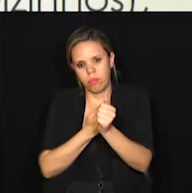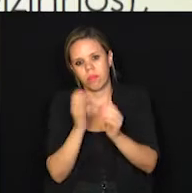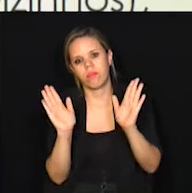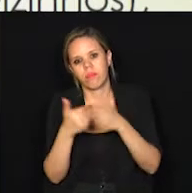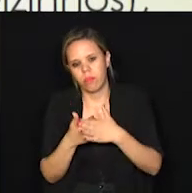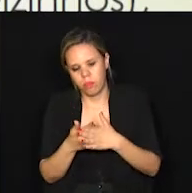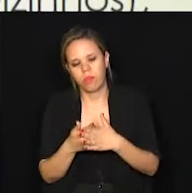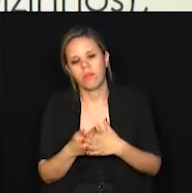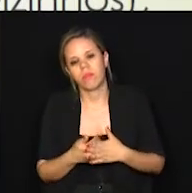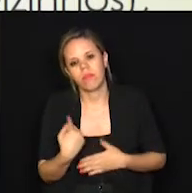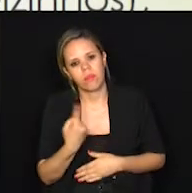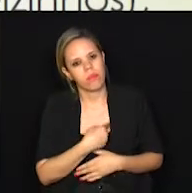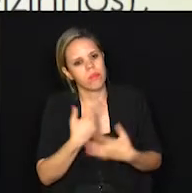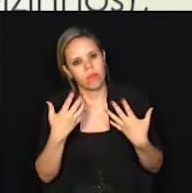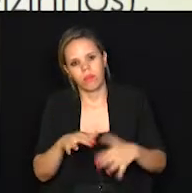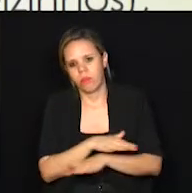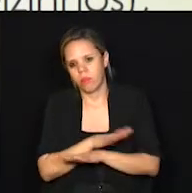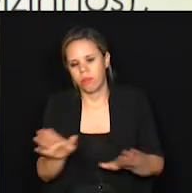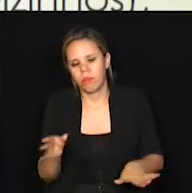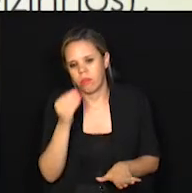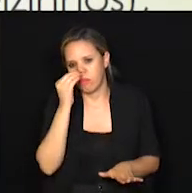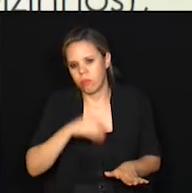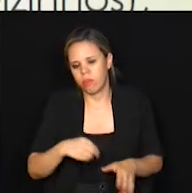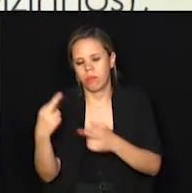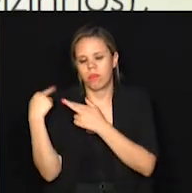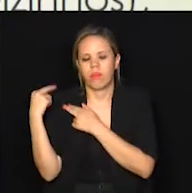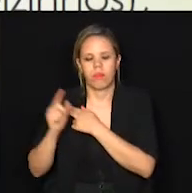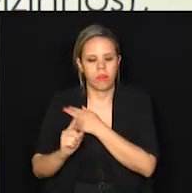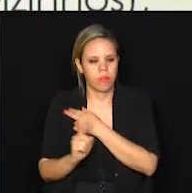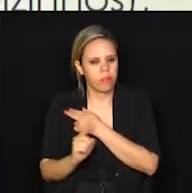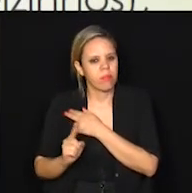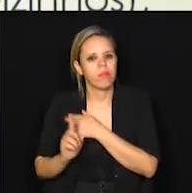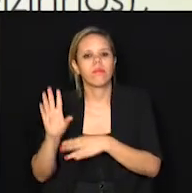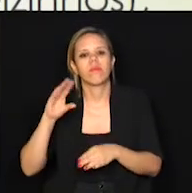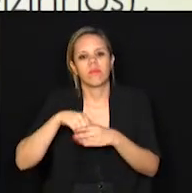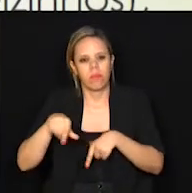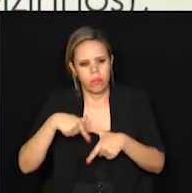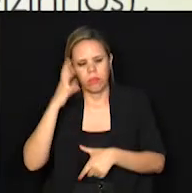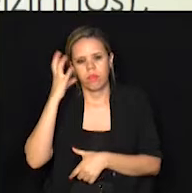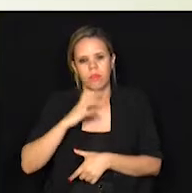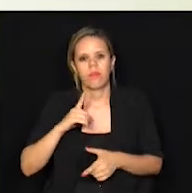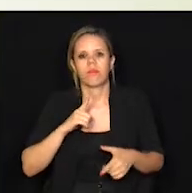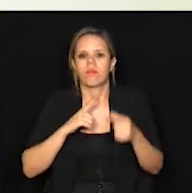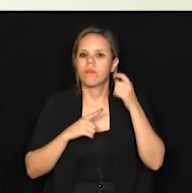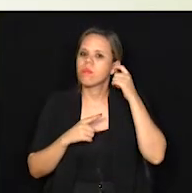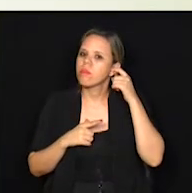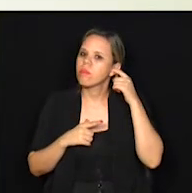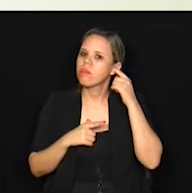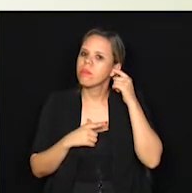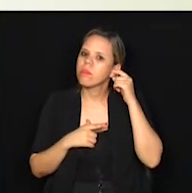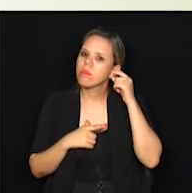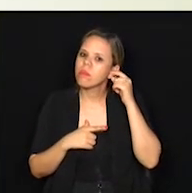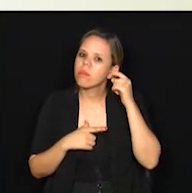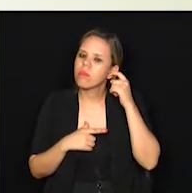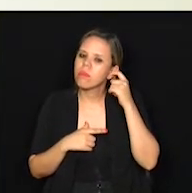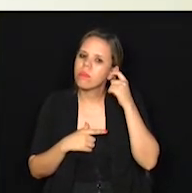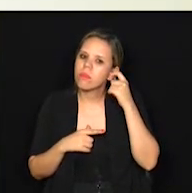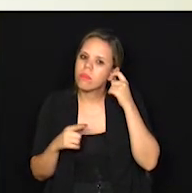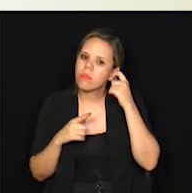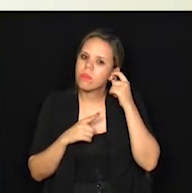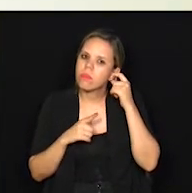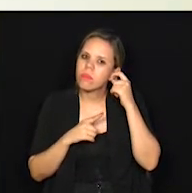a gente possa atender as famílias, as crianças e sim, manter as nossas escolas, porque se nós